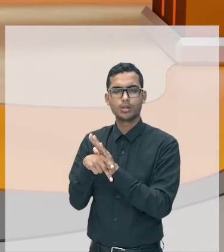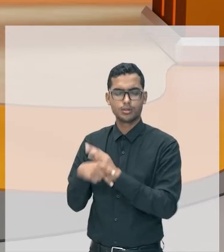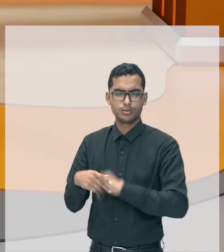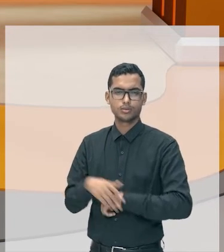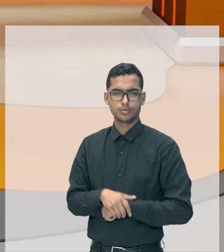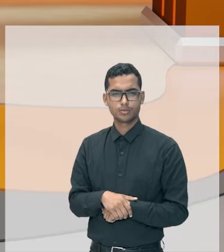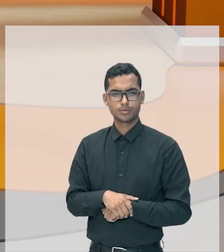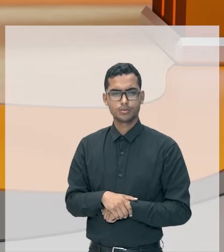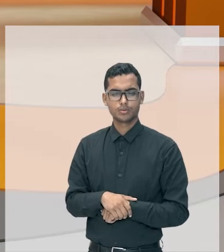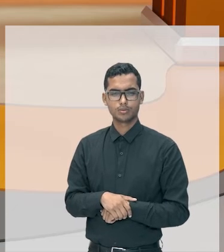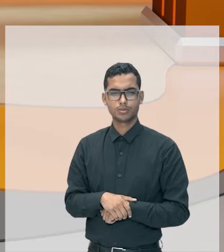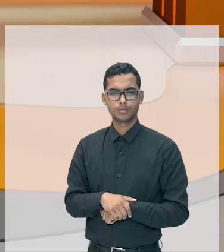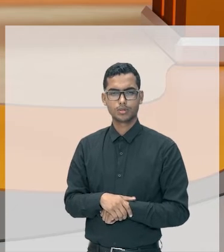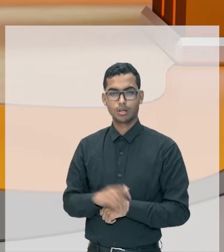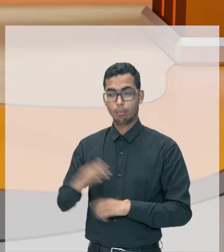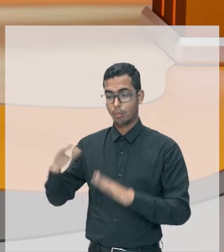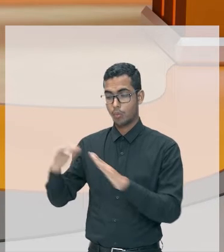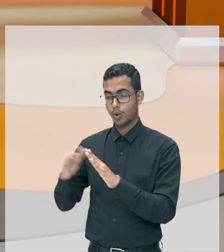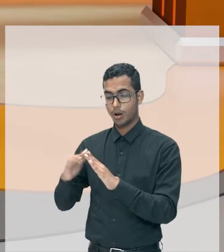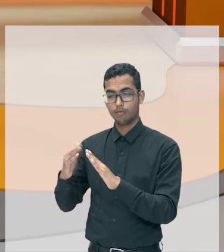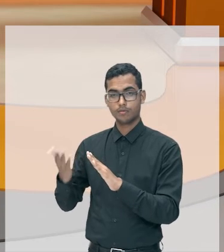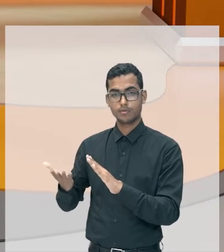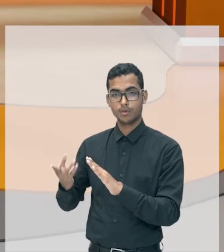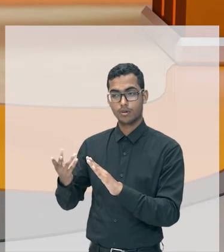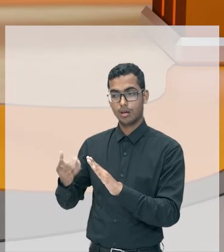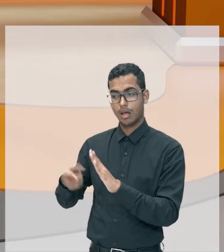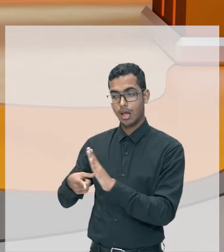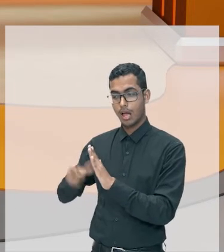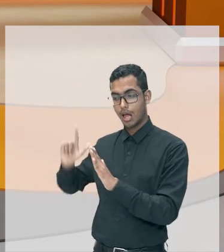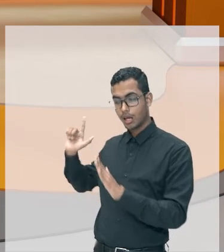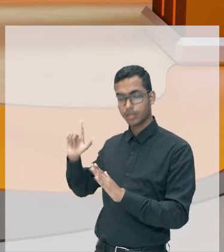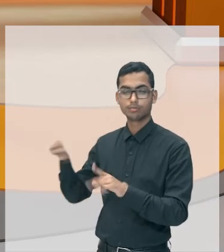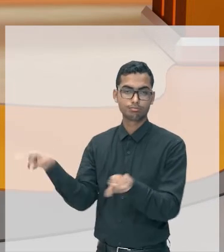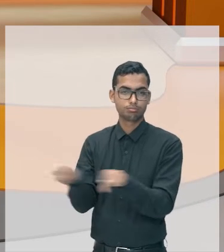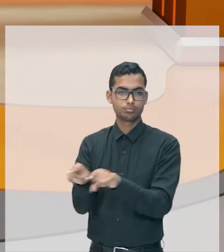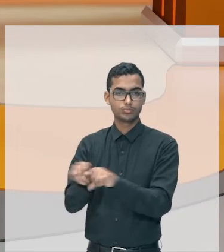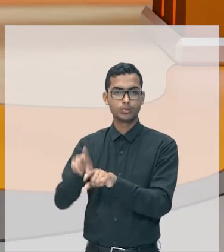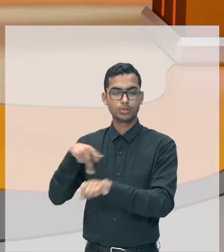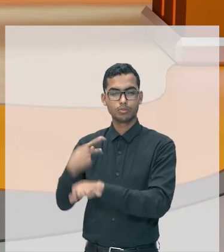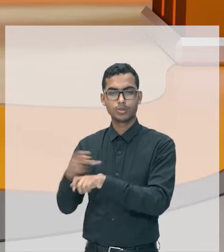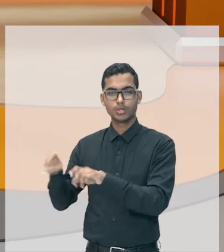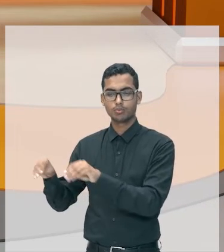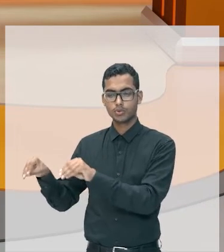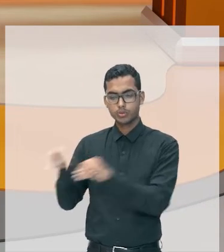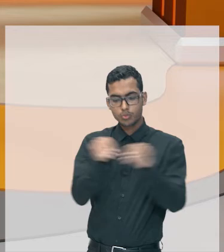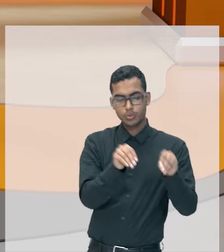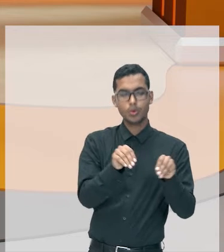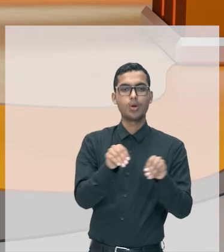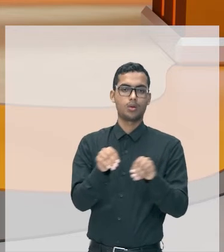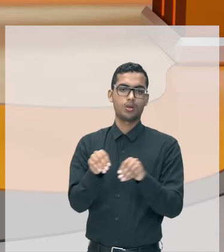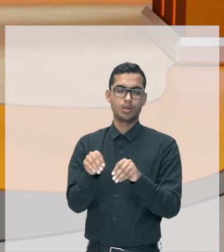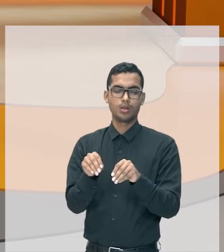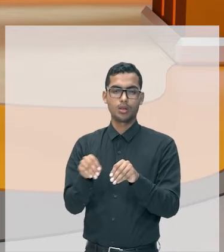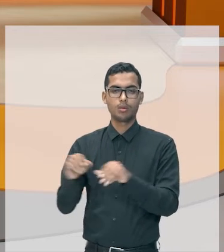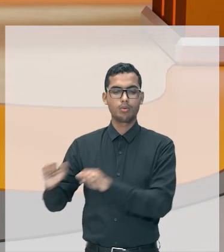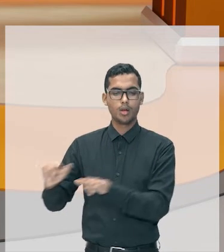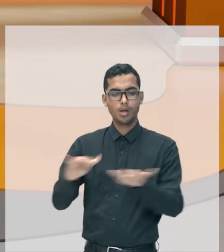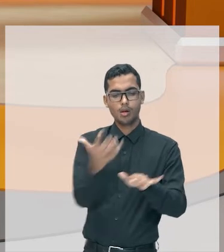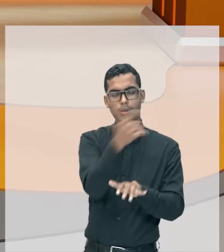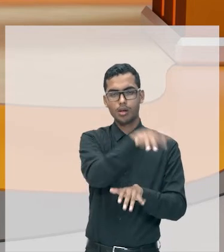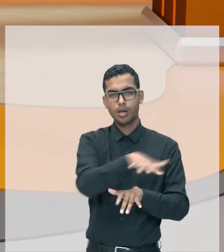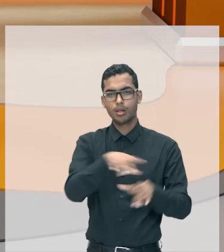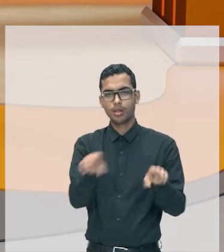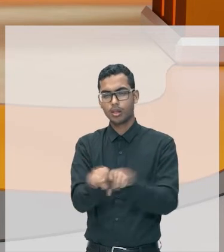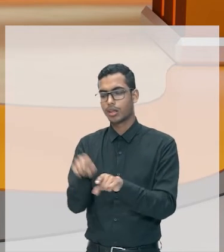área onde ocupavam, e dali migraram ou deixaram de existir naquela região. Foi intencional aquele osso daquele animal